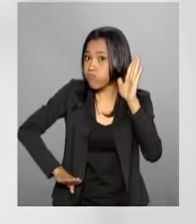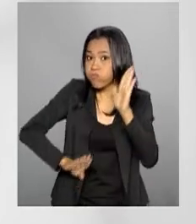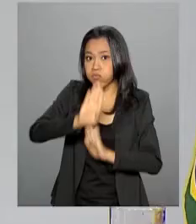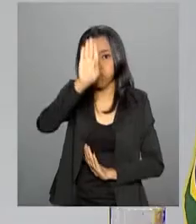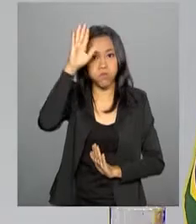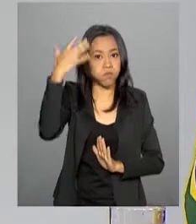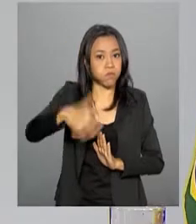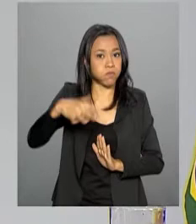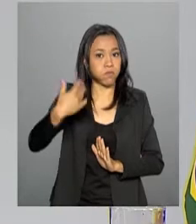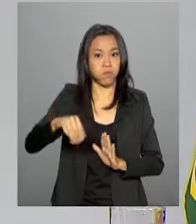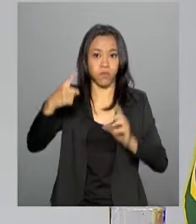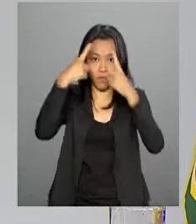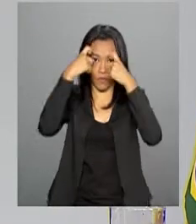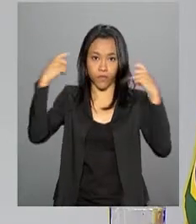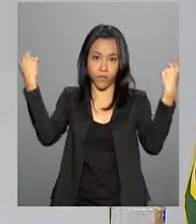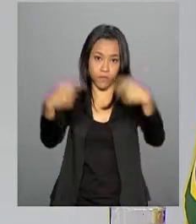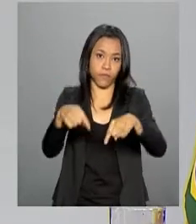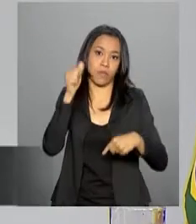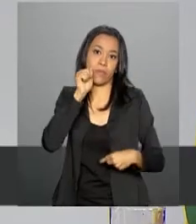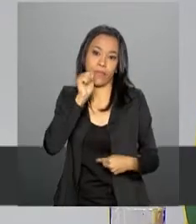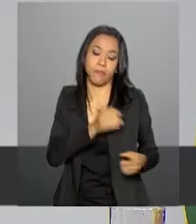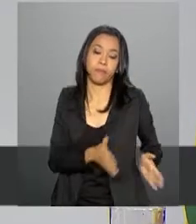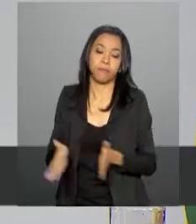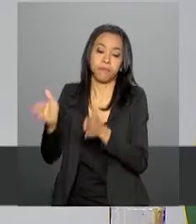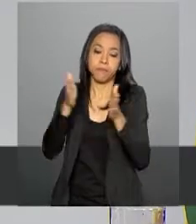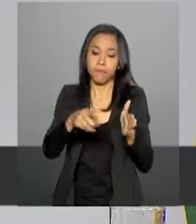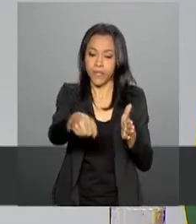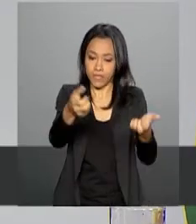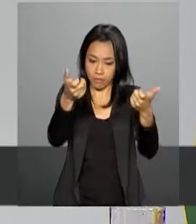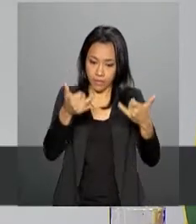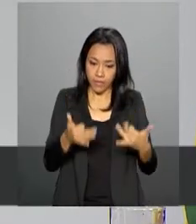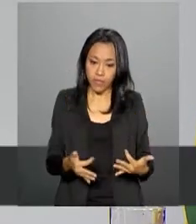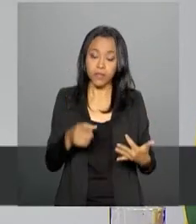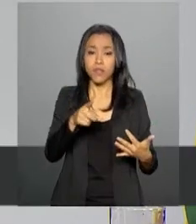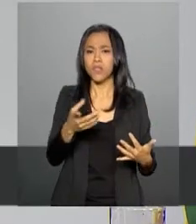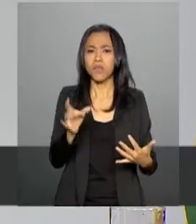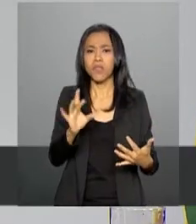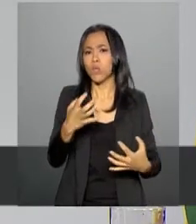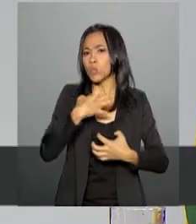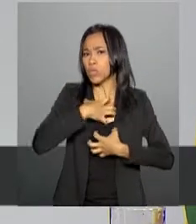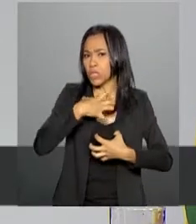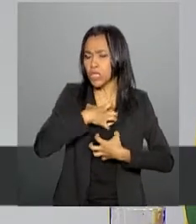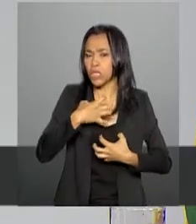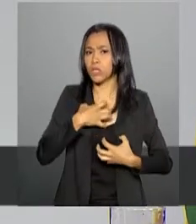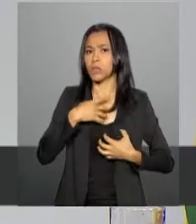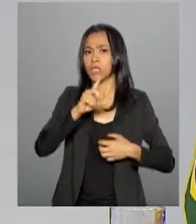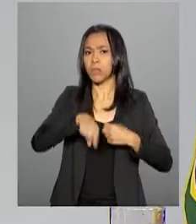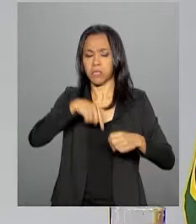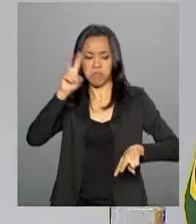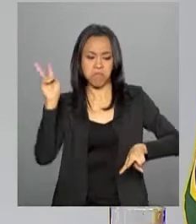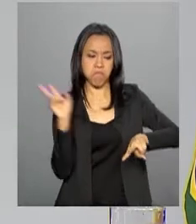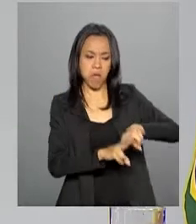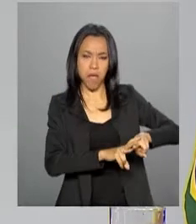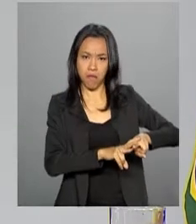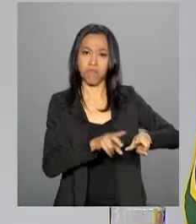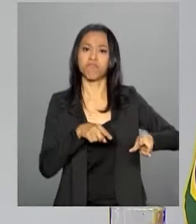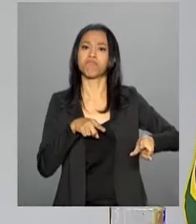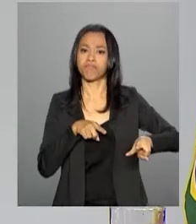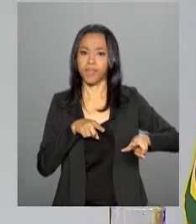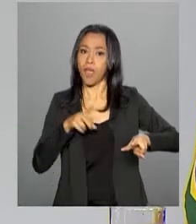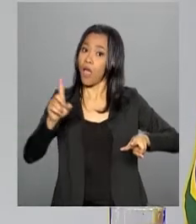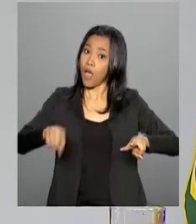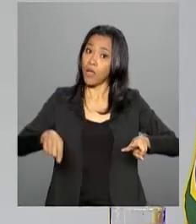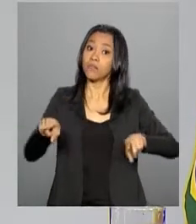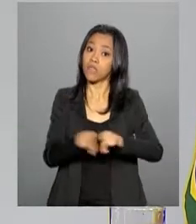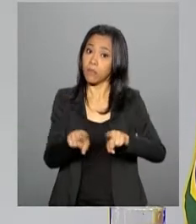contra a mulher. O problema é muito mais complexo do que tipificar criminalmente uma conduta e aplicar a pena correspondente. Trata